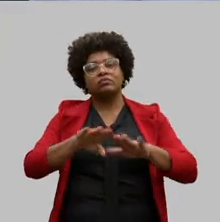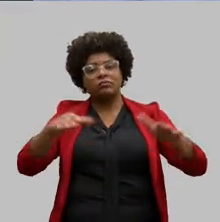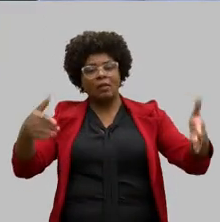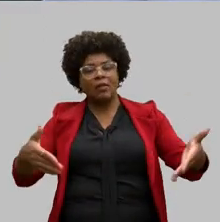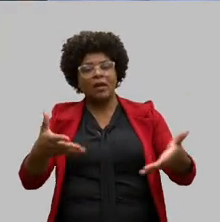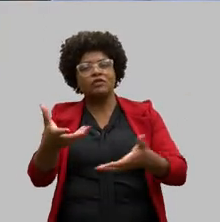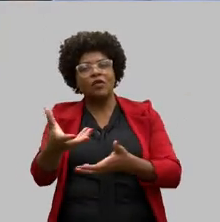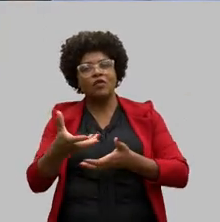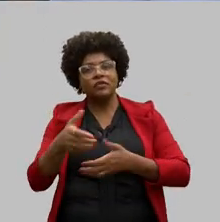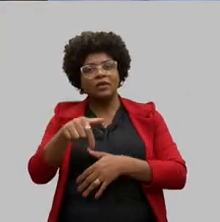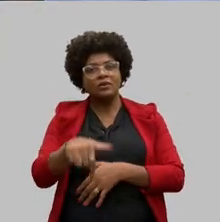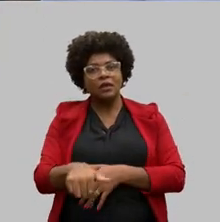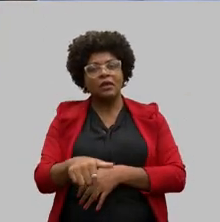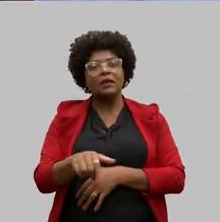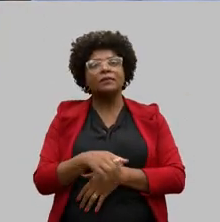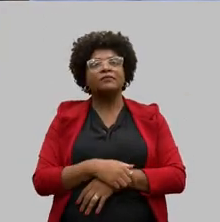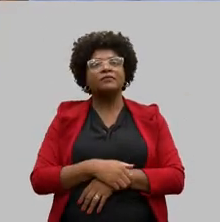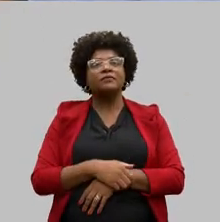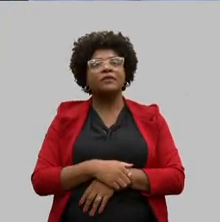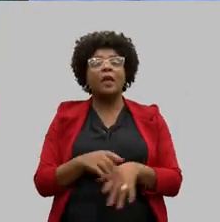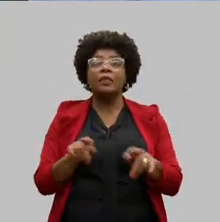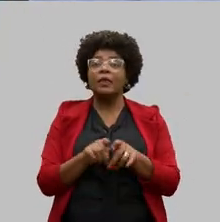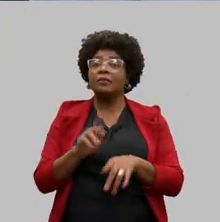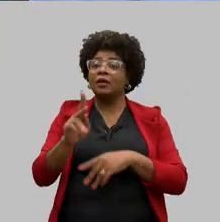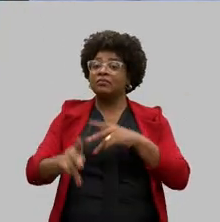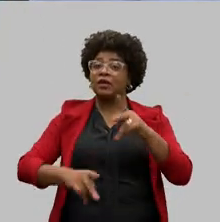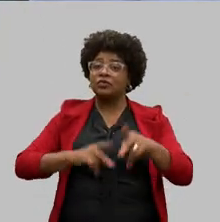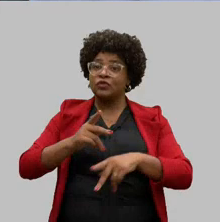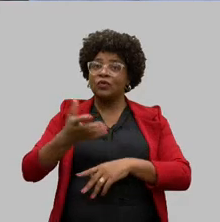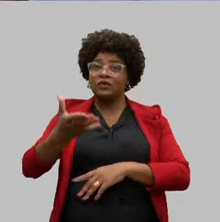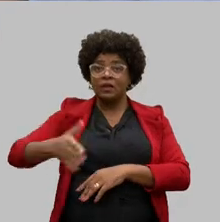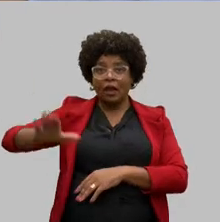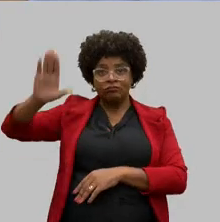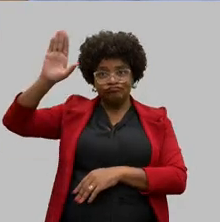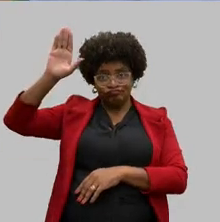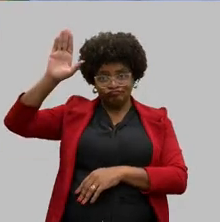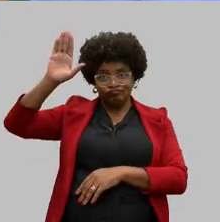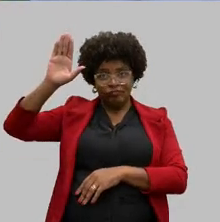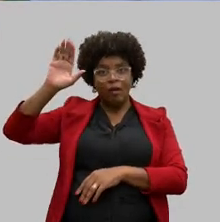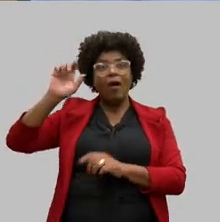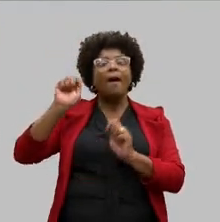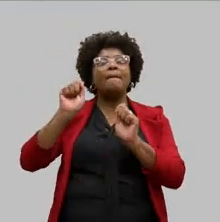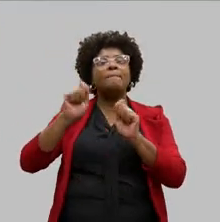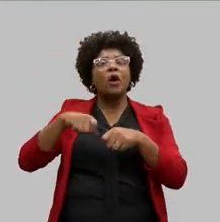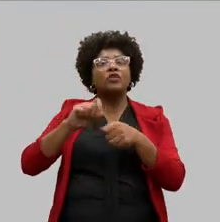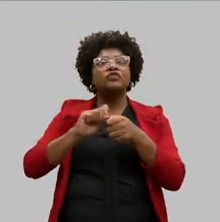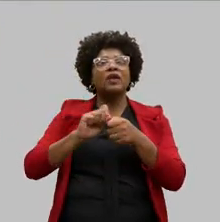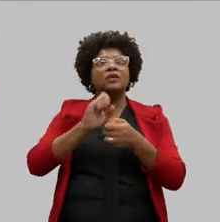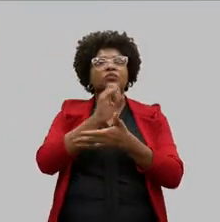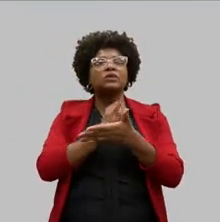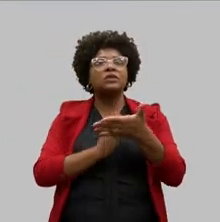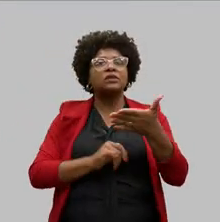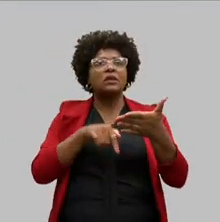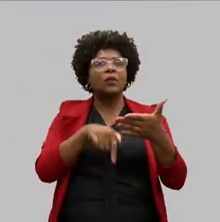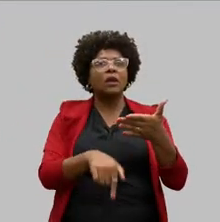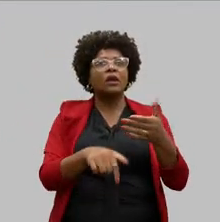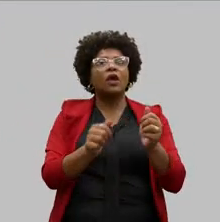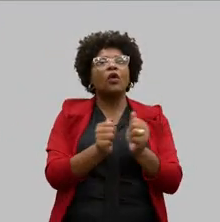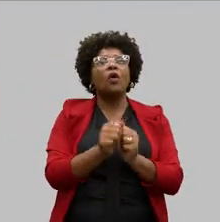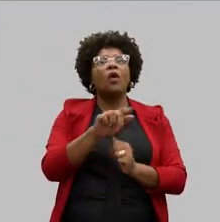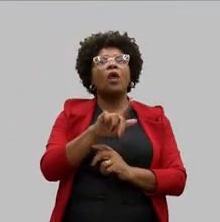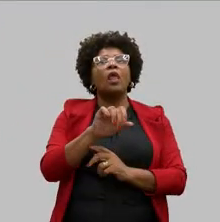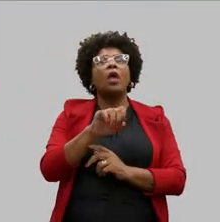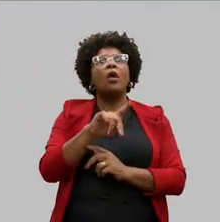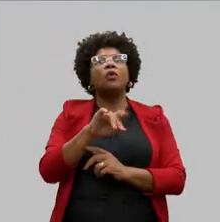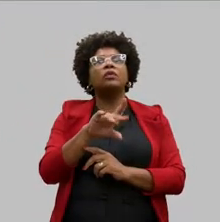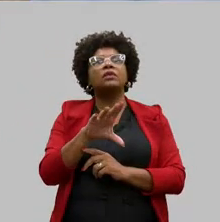as pessoas que tiverem aqui no nosso público que queiram fazer uso da palavra a gente pede a gentileza da inscrição com o Leonardo framil ou com a